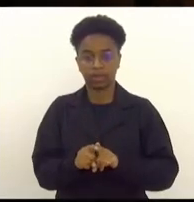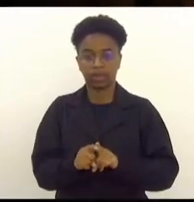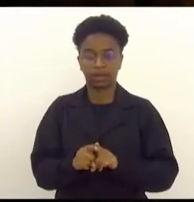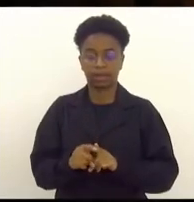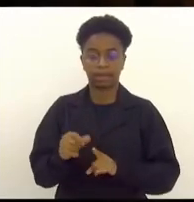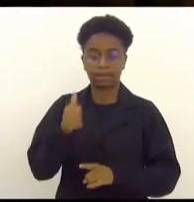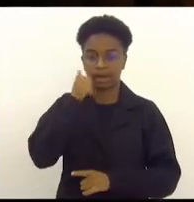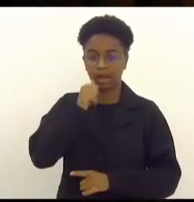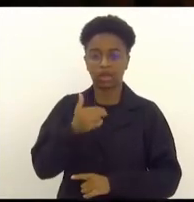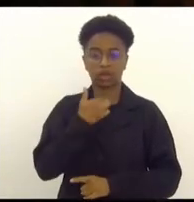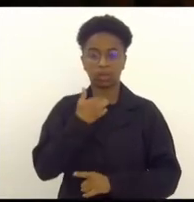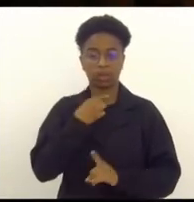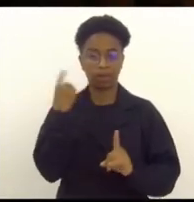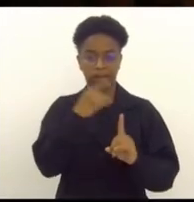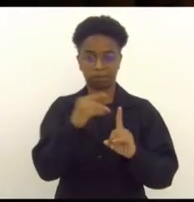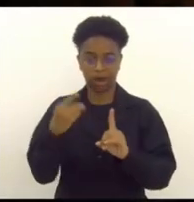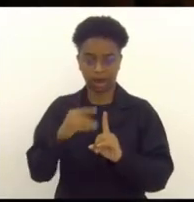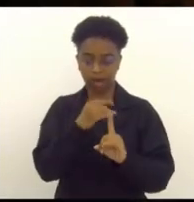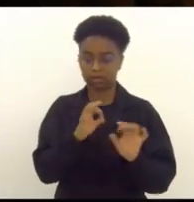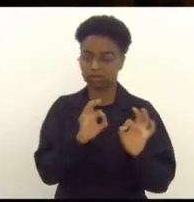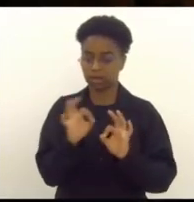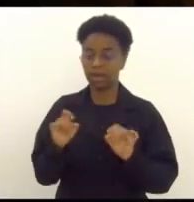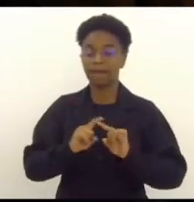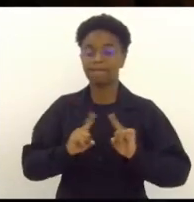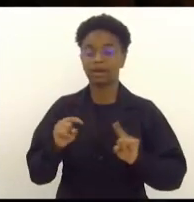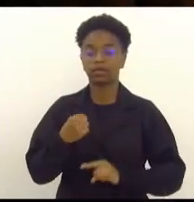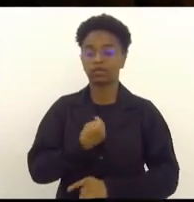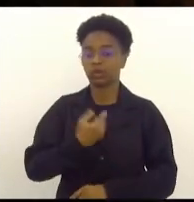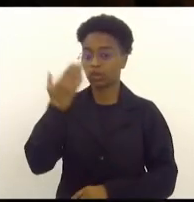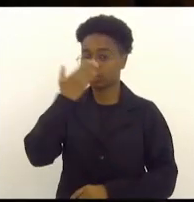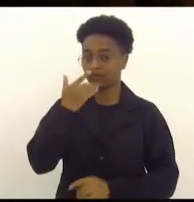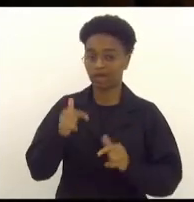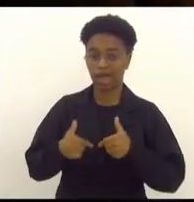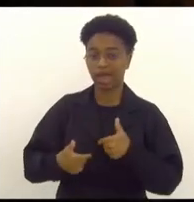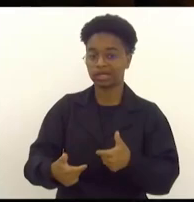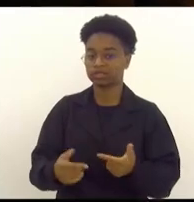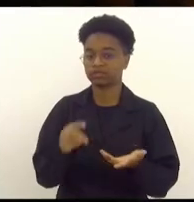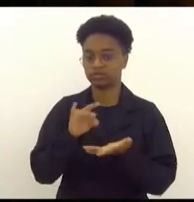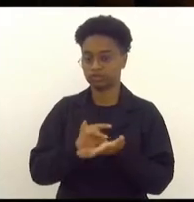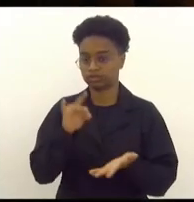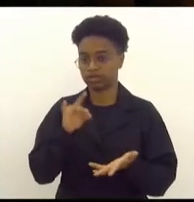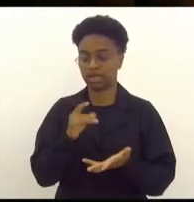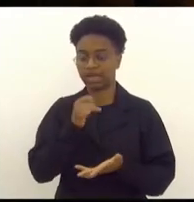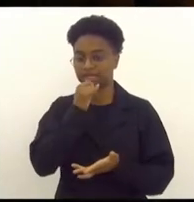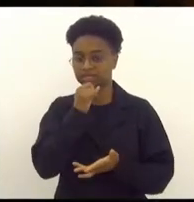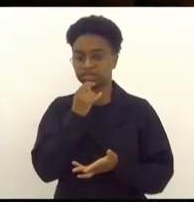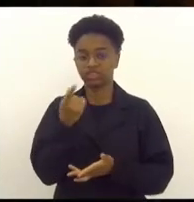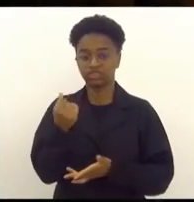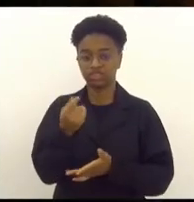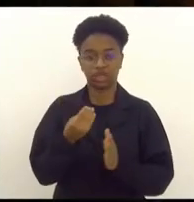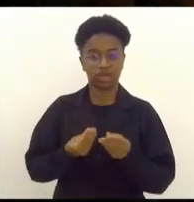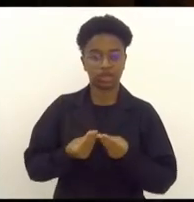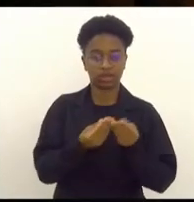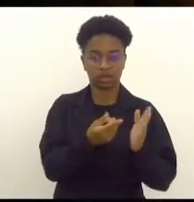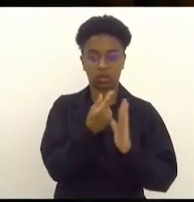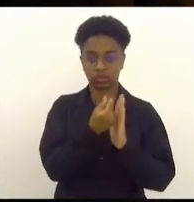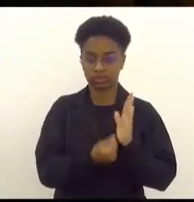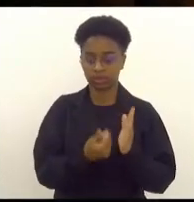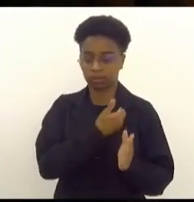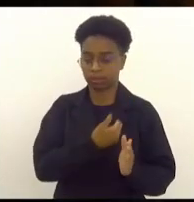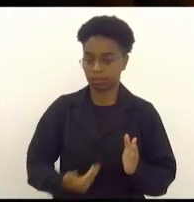se bate que sequer com uma flor Mas a gente não vê ações concretas como dinheiro orçamento público